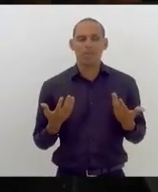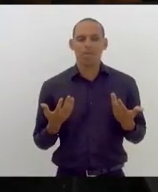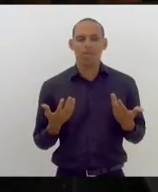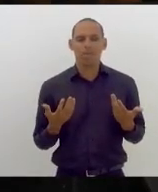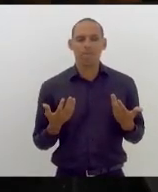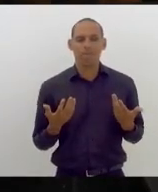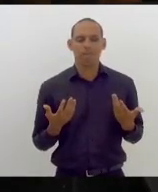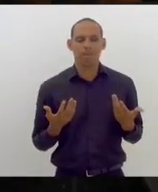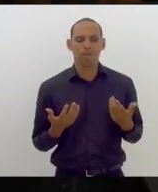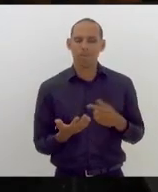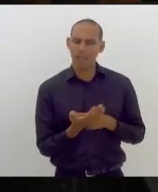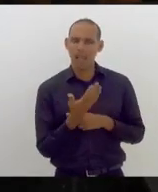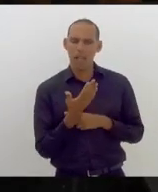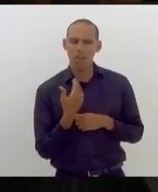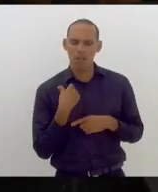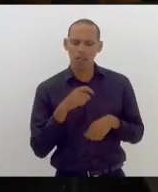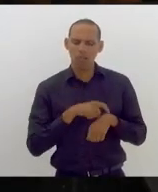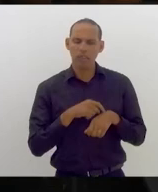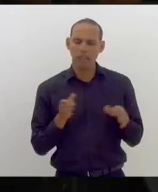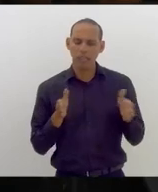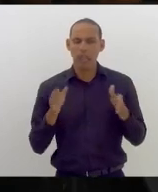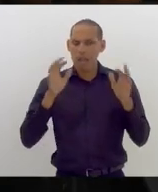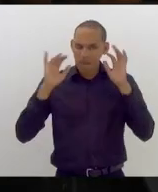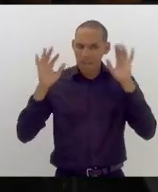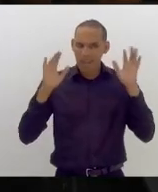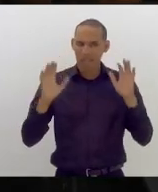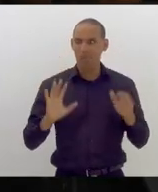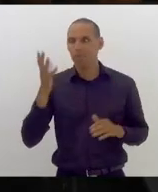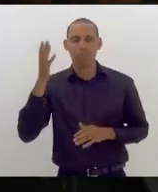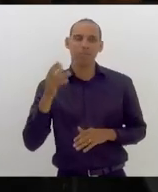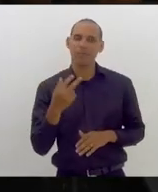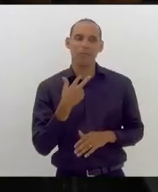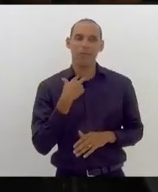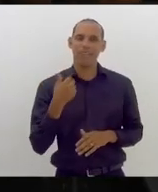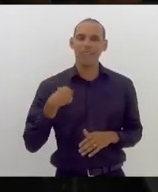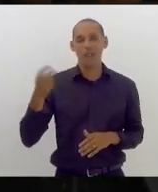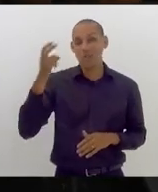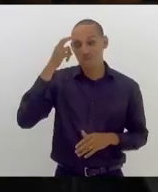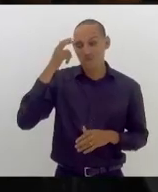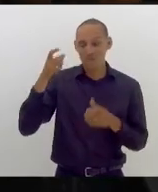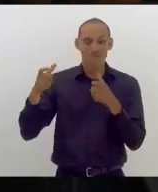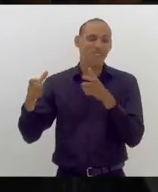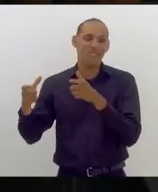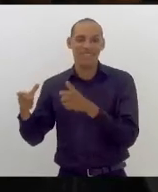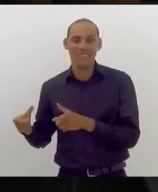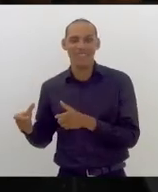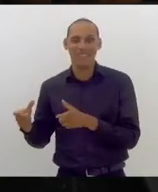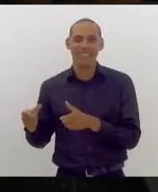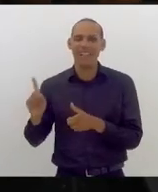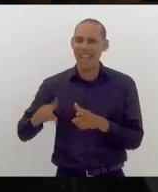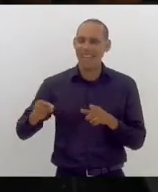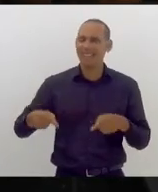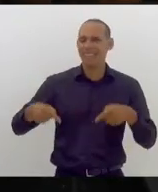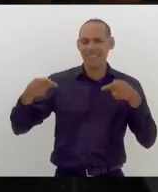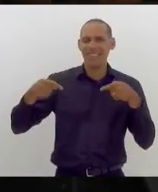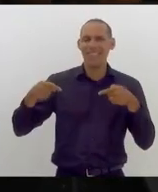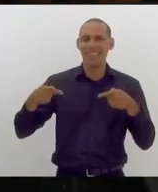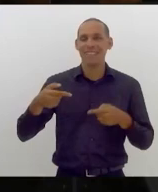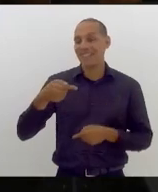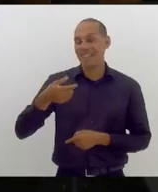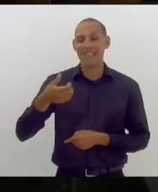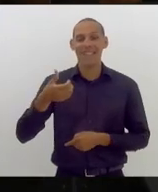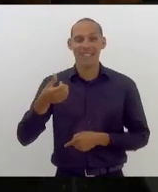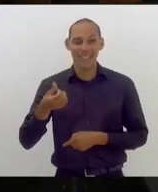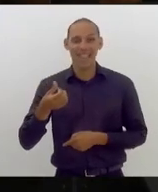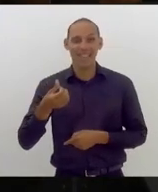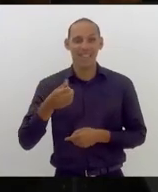dá um tempo para pensar nesse negócio, porque não é assim, né? Quer dizer, eu estou na cultura aqui, quer dizer, gerindo, obviamente, que era um desafio, 76